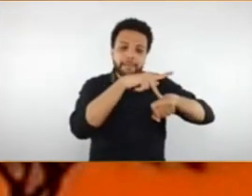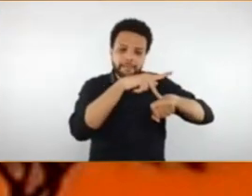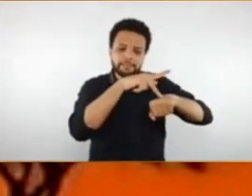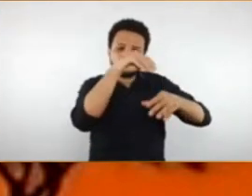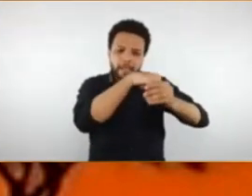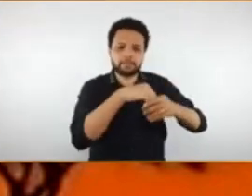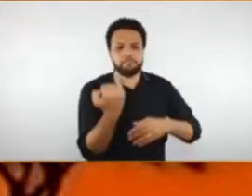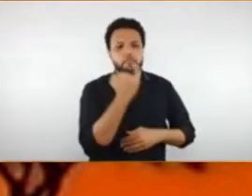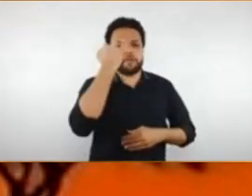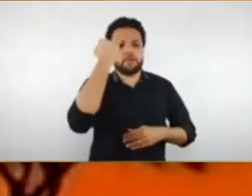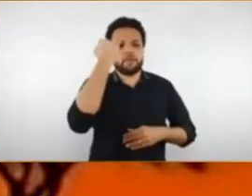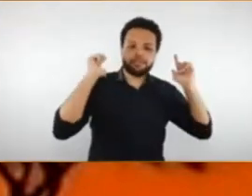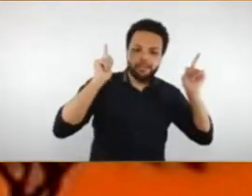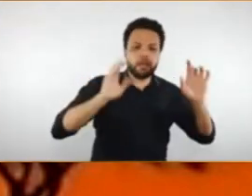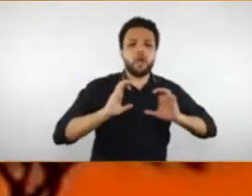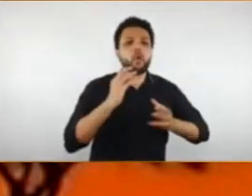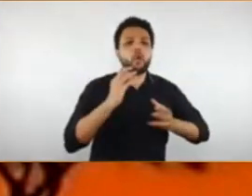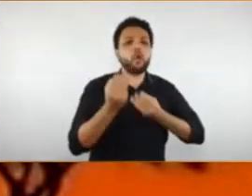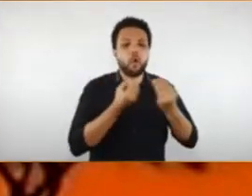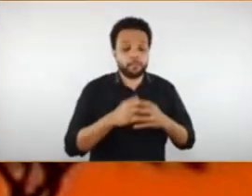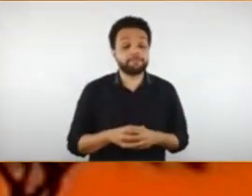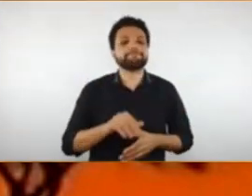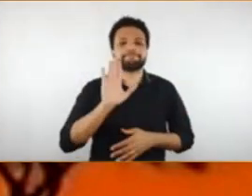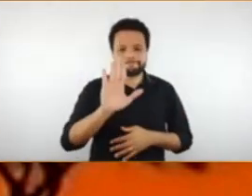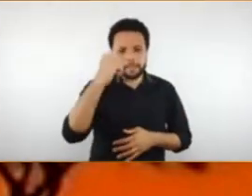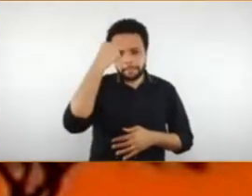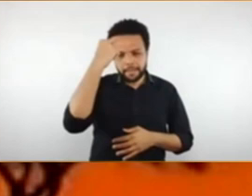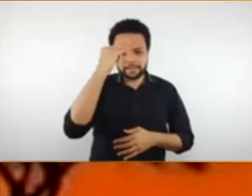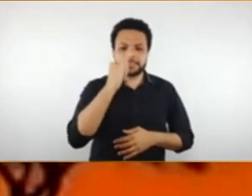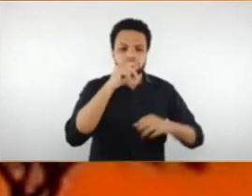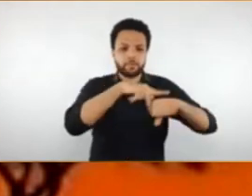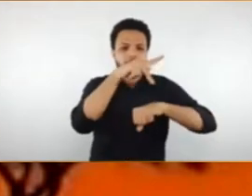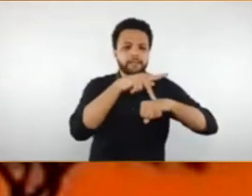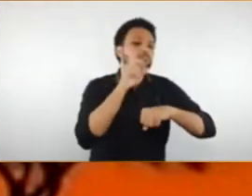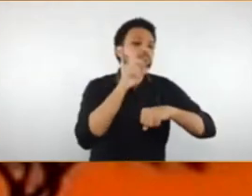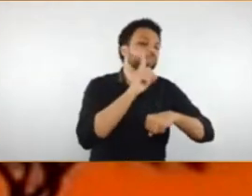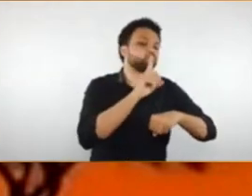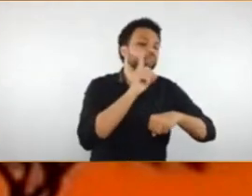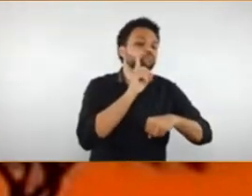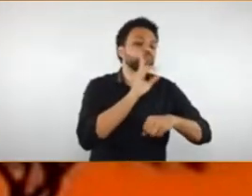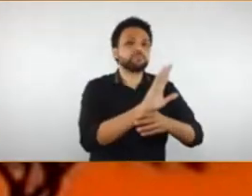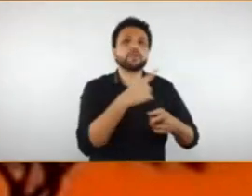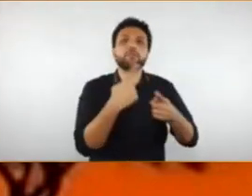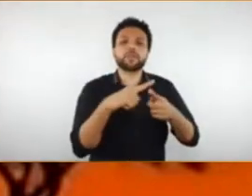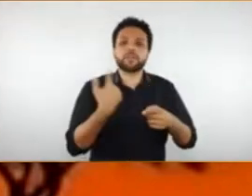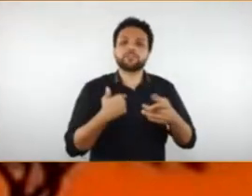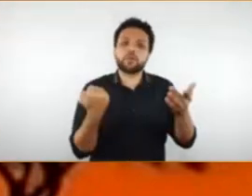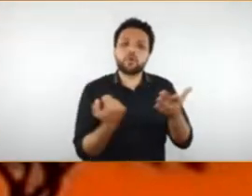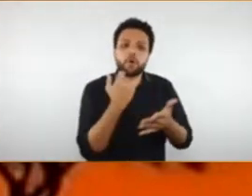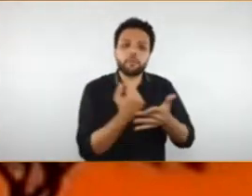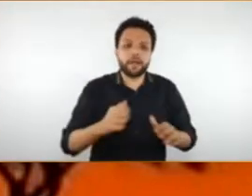gente pensa nos Estados Unidos, né, por que que a gente consome calça jeans, por que que a gente